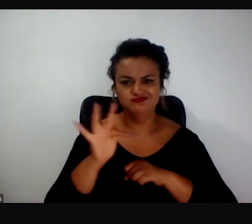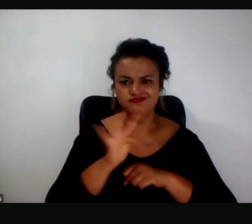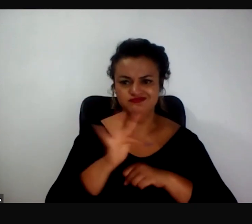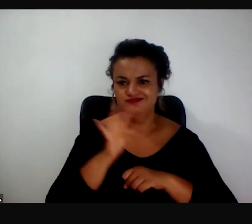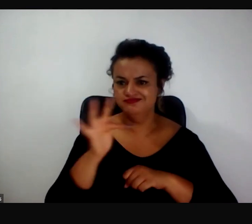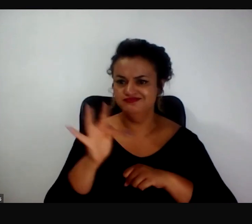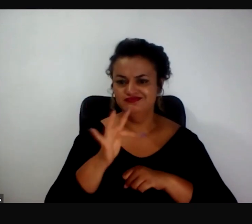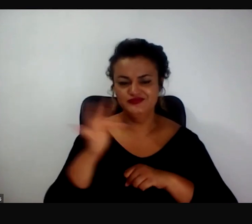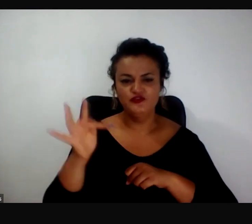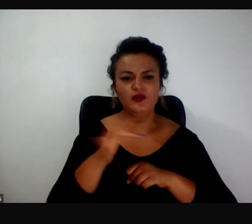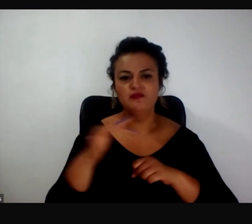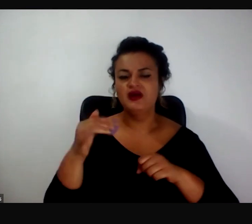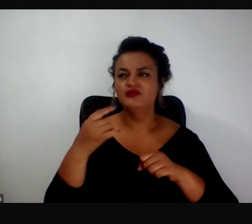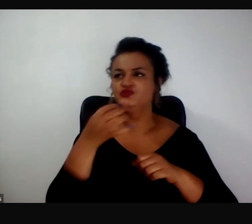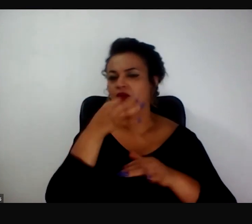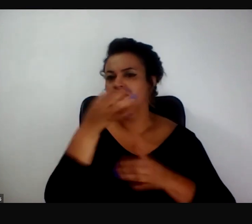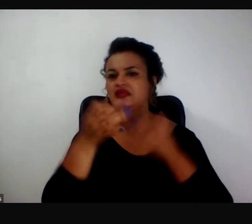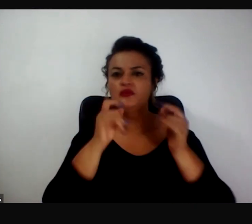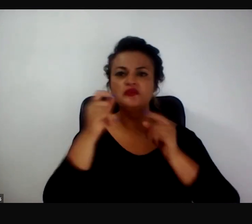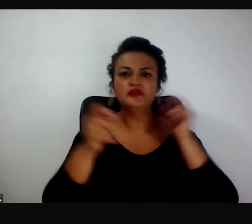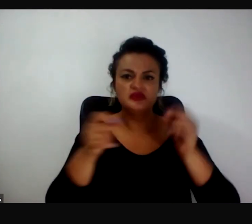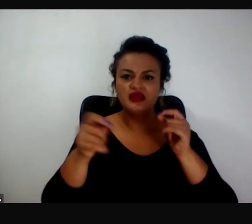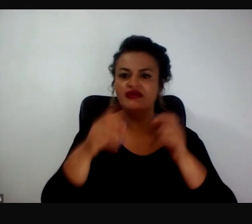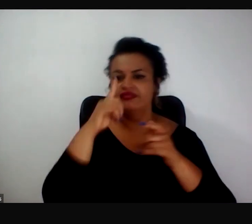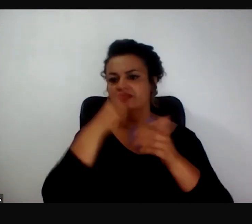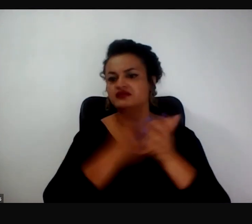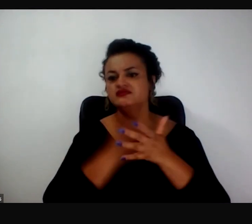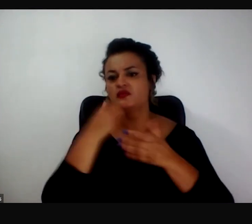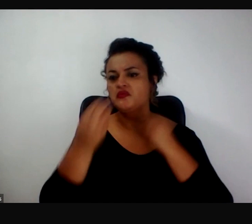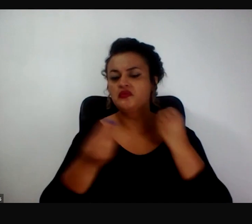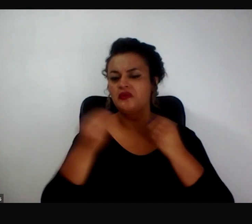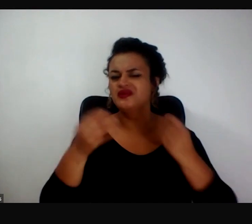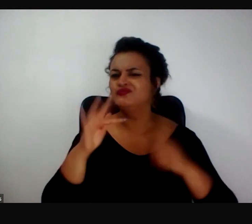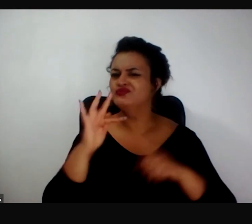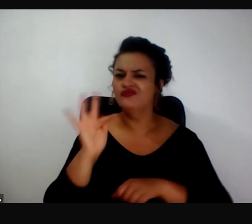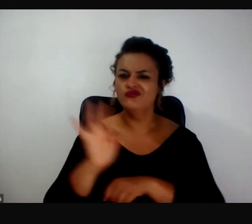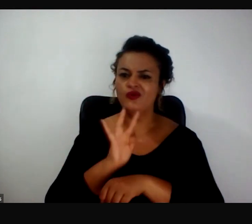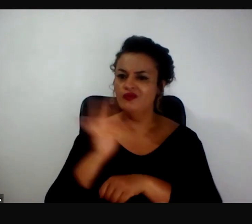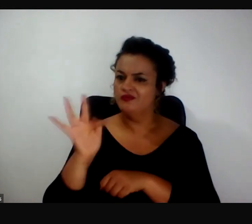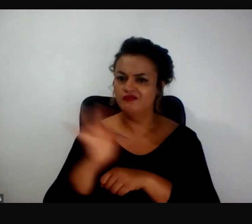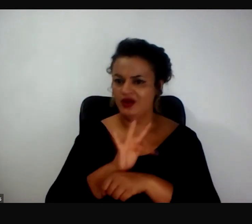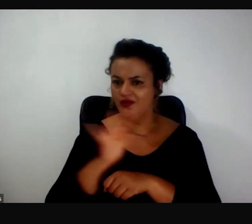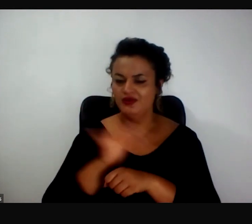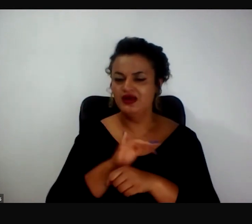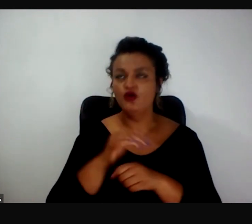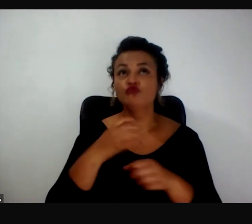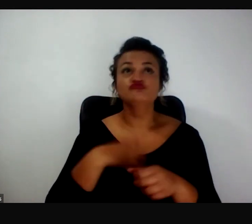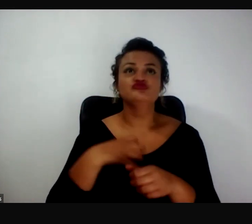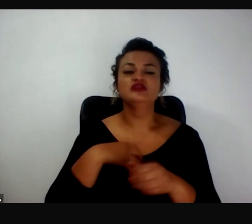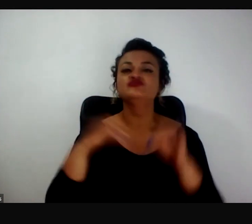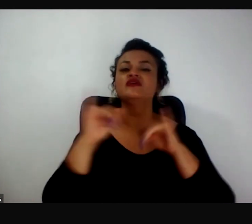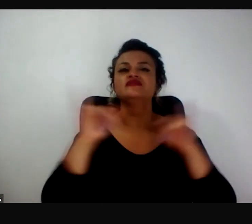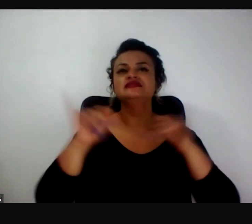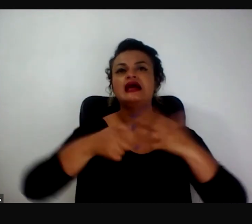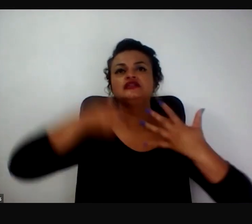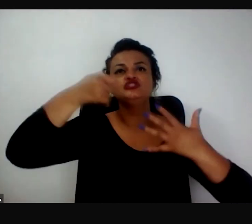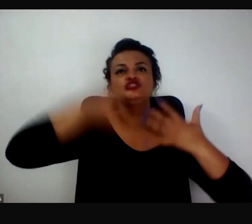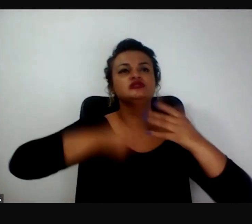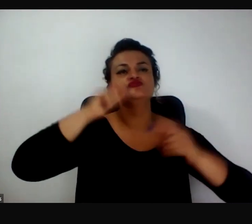das admissões, das decisões, a leitura das sentenças do Tribunal